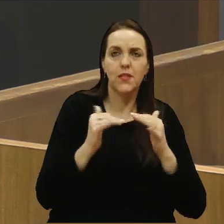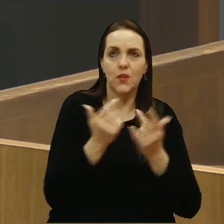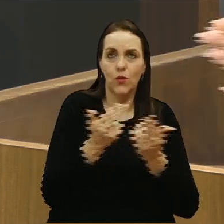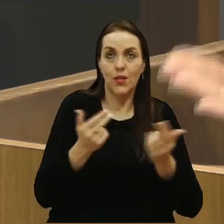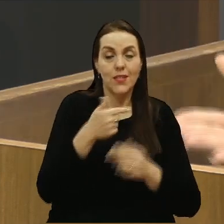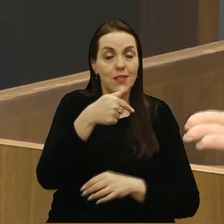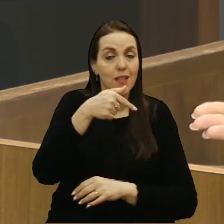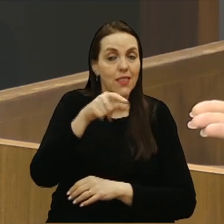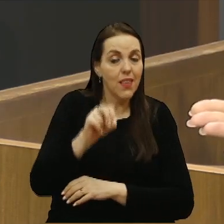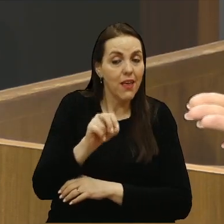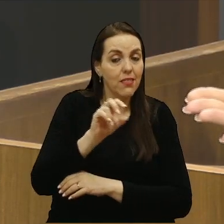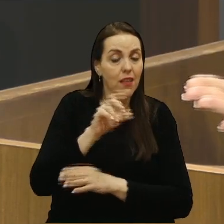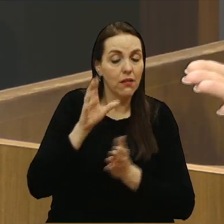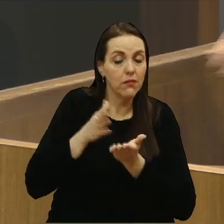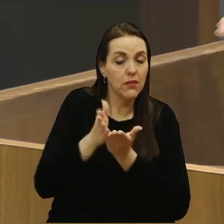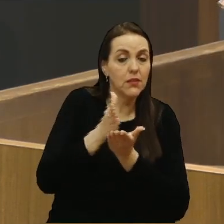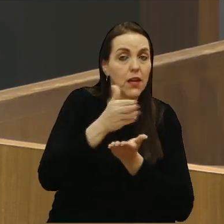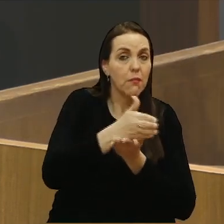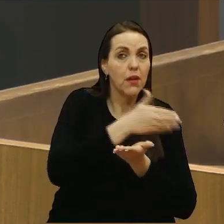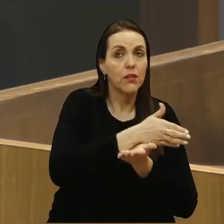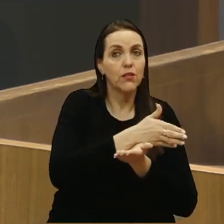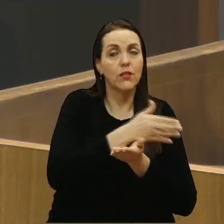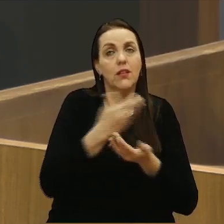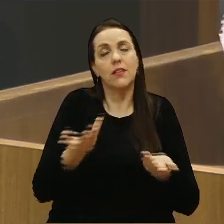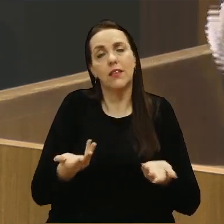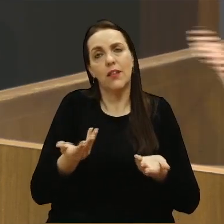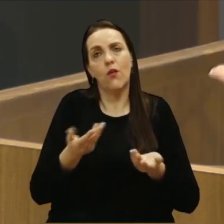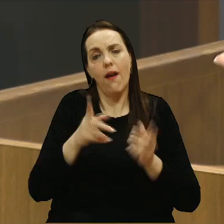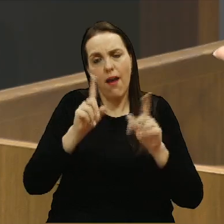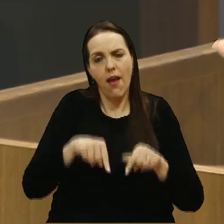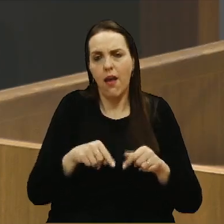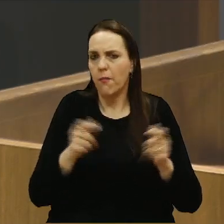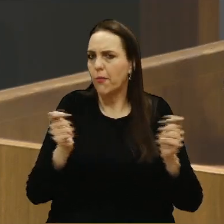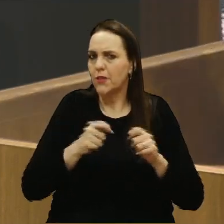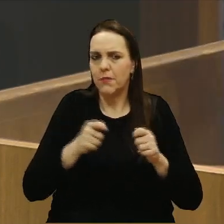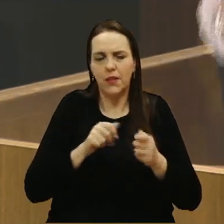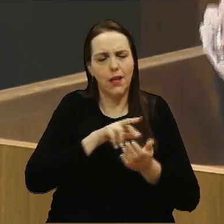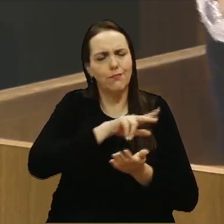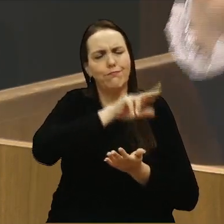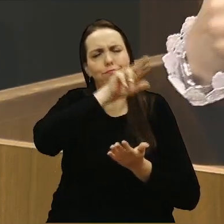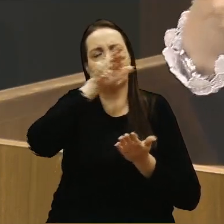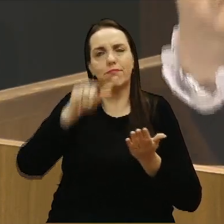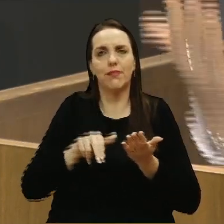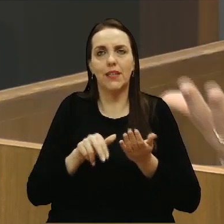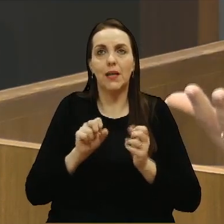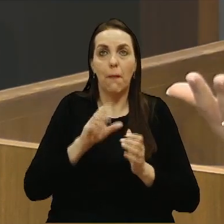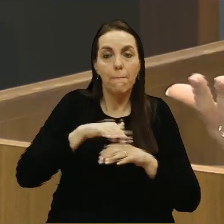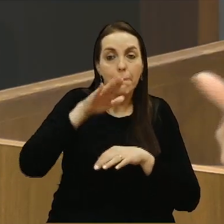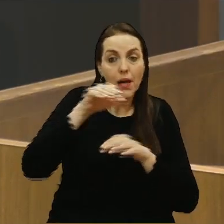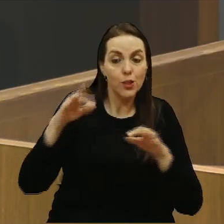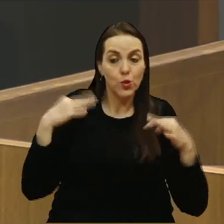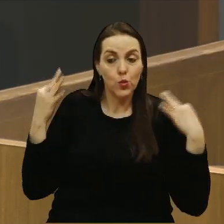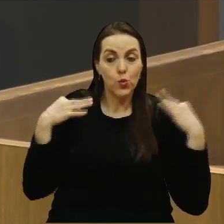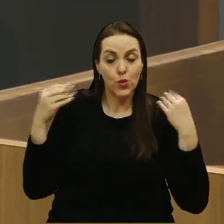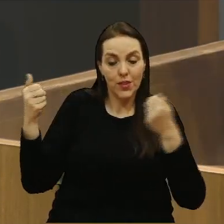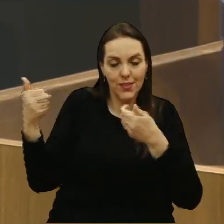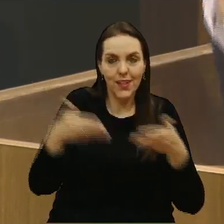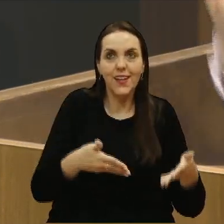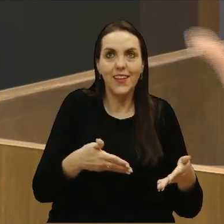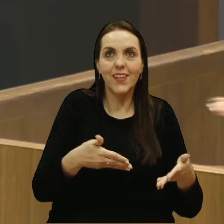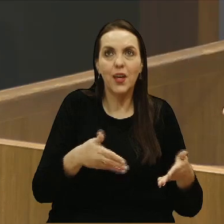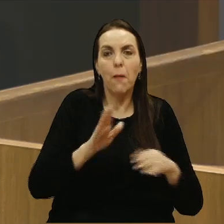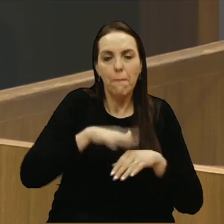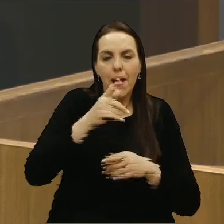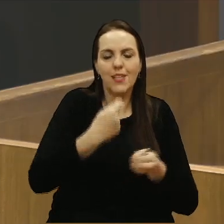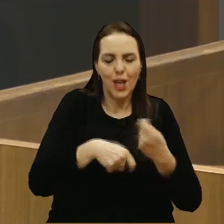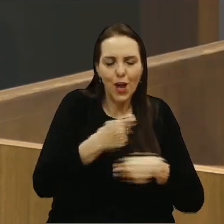de 70 segmentos. E aí é uma fonte inesgotável, que quanto mais turistas, mais a